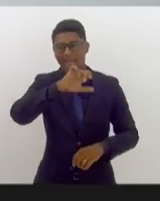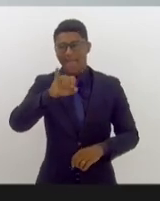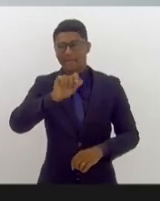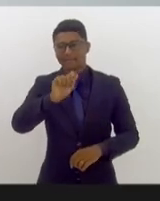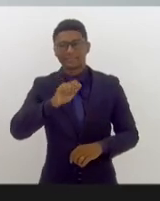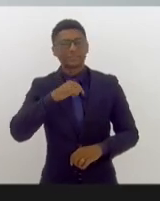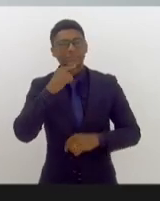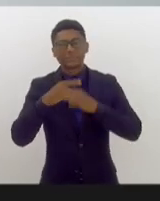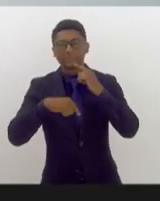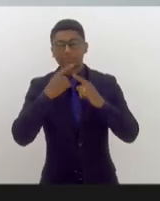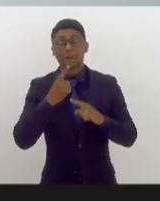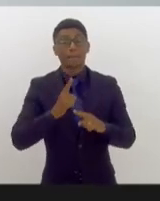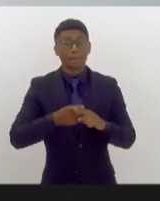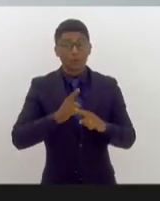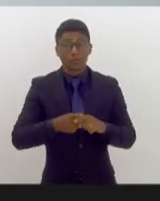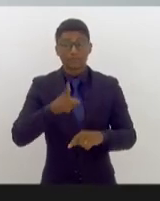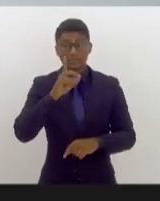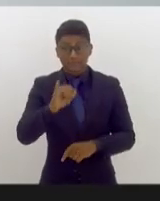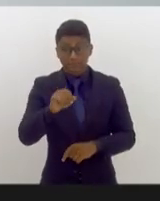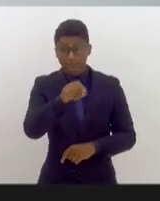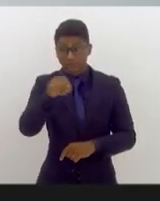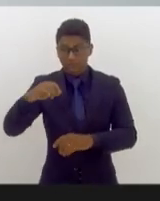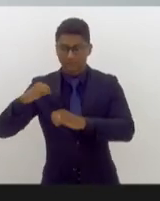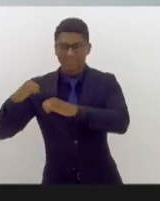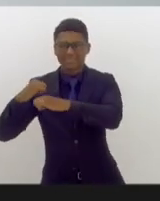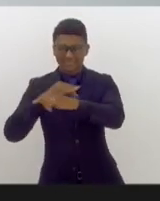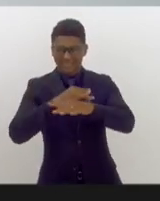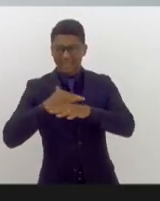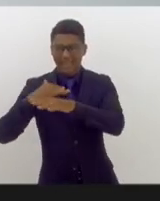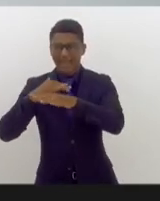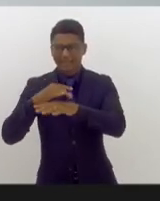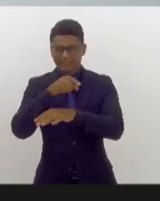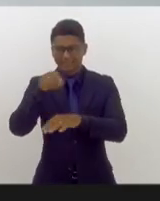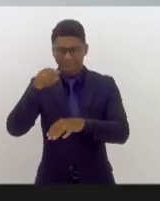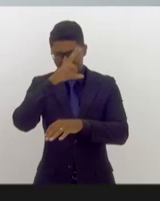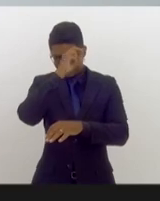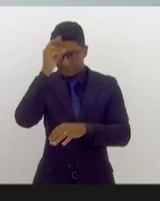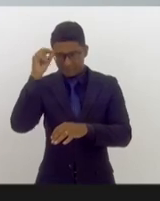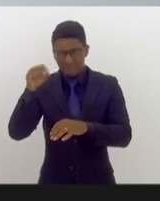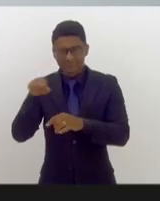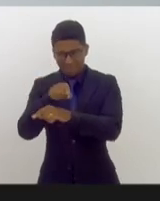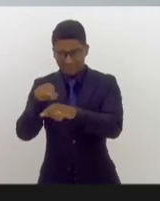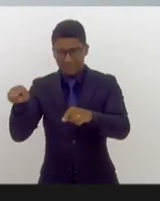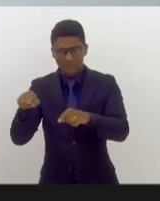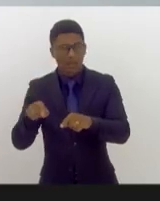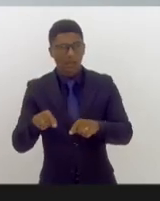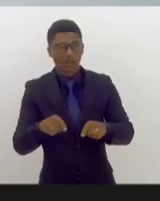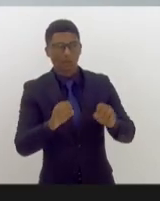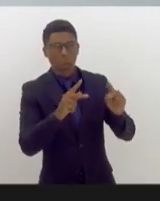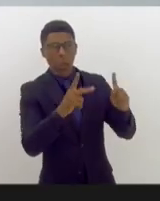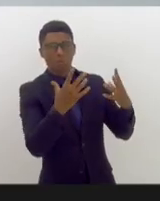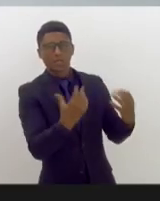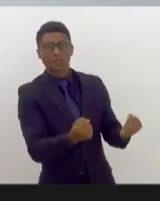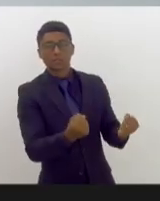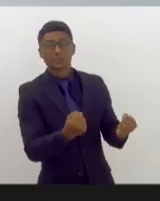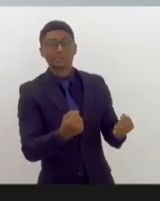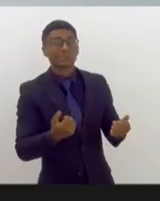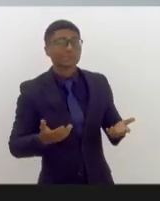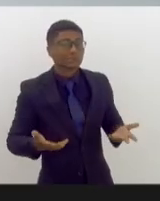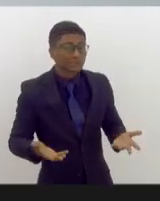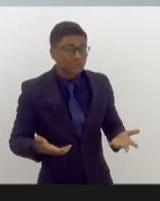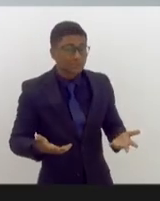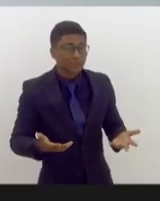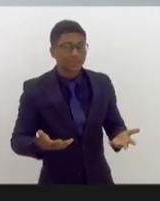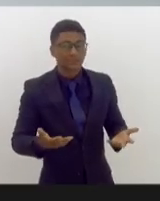muitas vezes poderia implicar para determinados municípios um aporte, a necessidade de